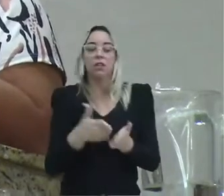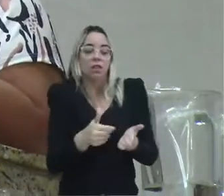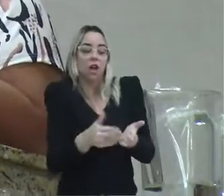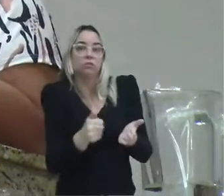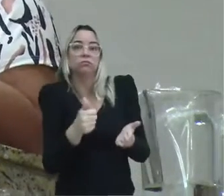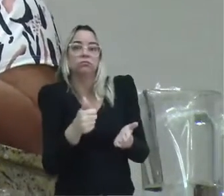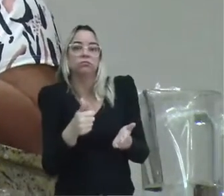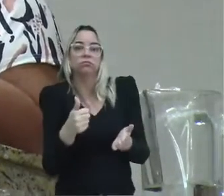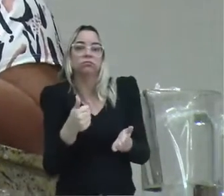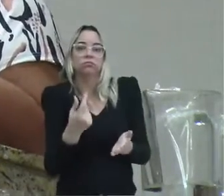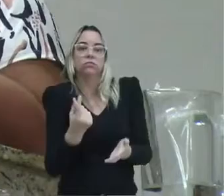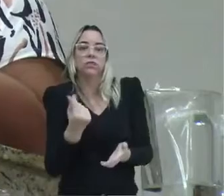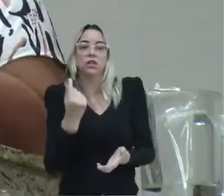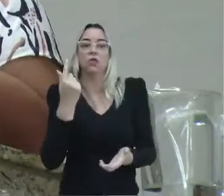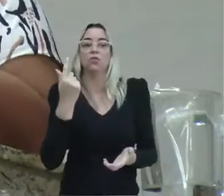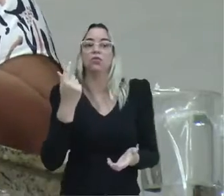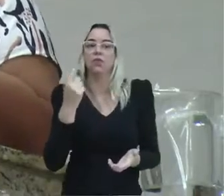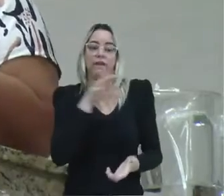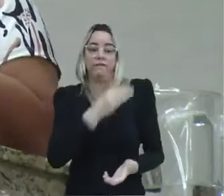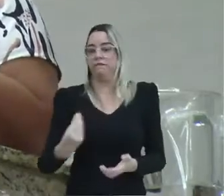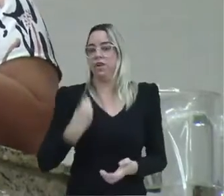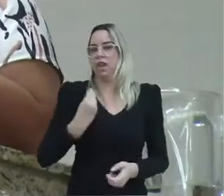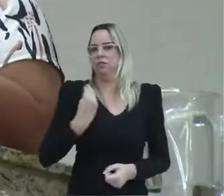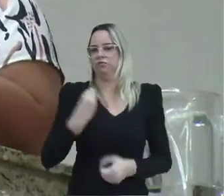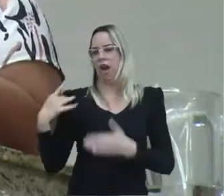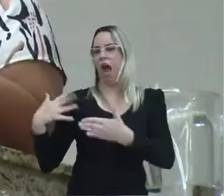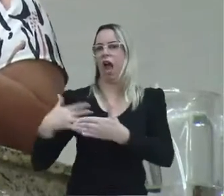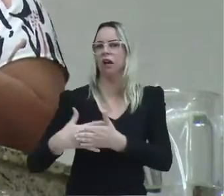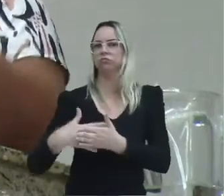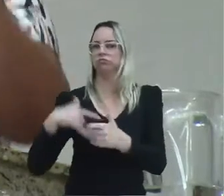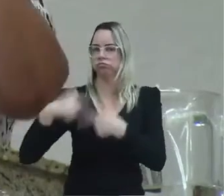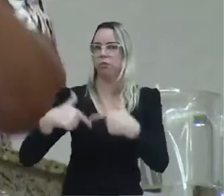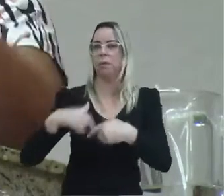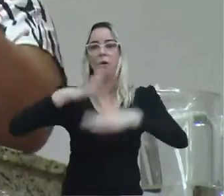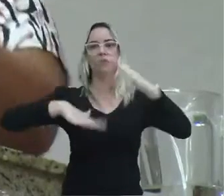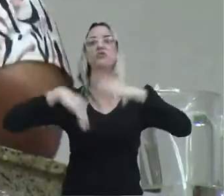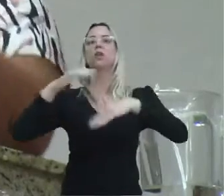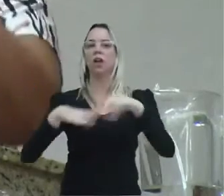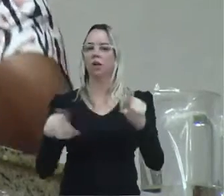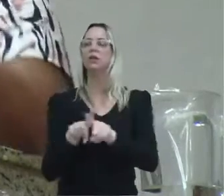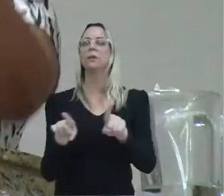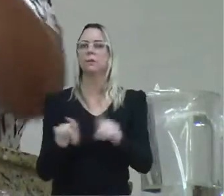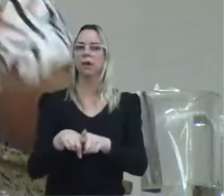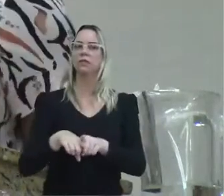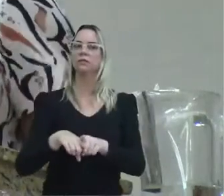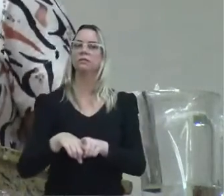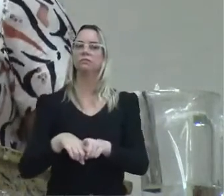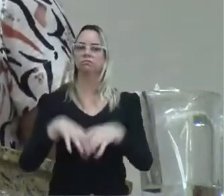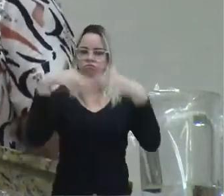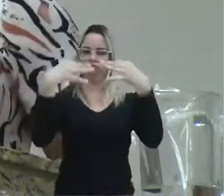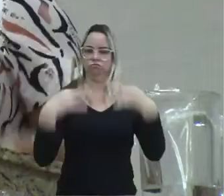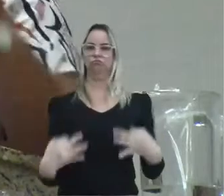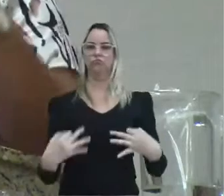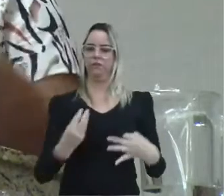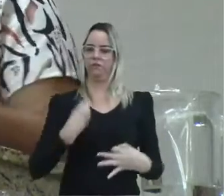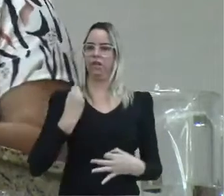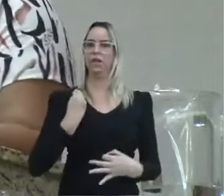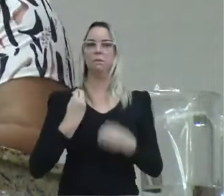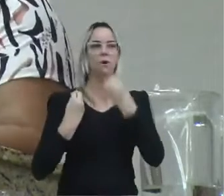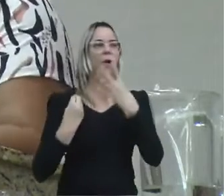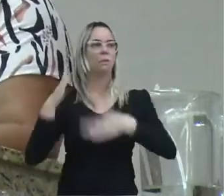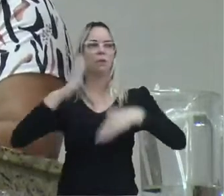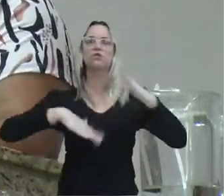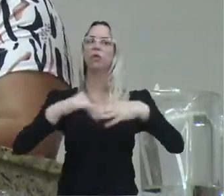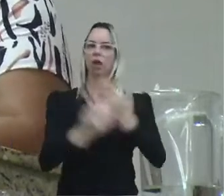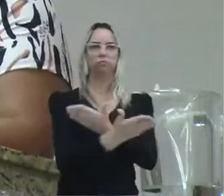de uma carreira e de uma vida, tanto de vida profissional, como de qualidade de vida para esses profissionais. E aí eu